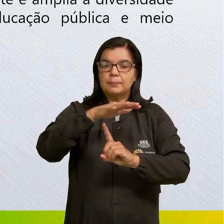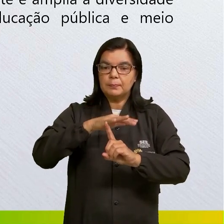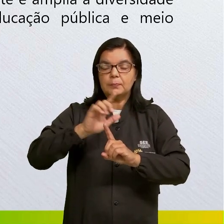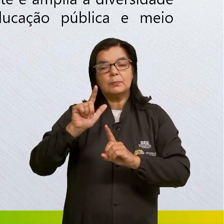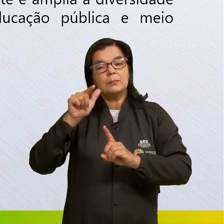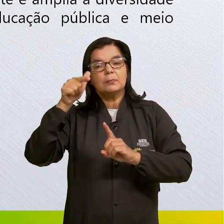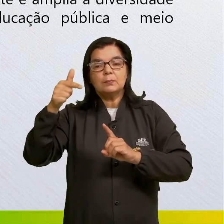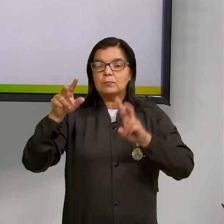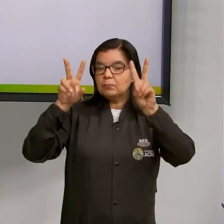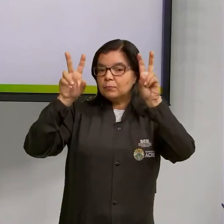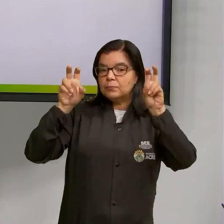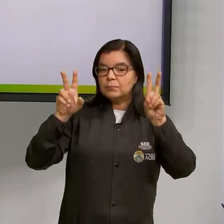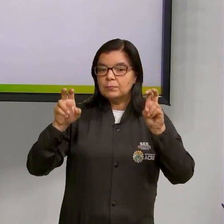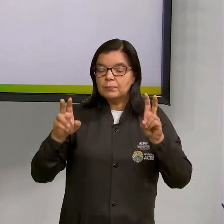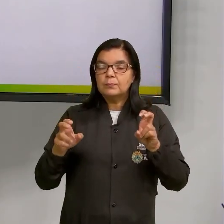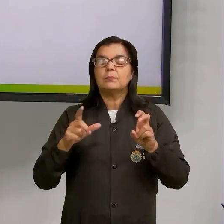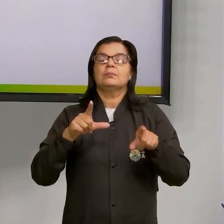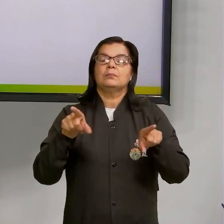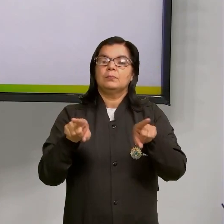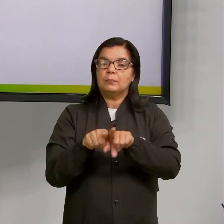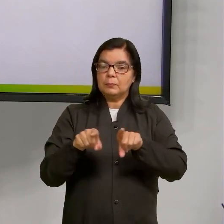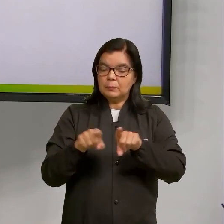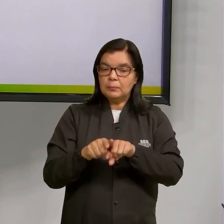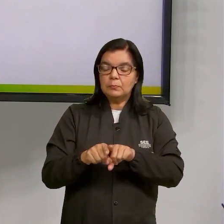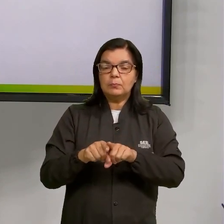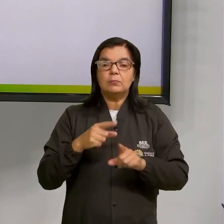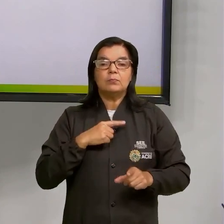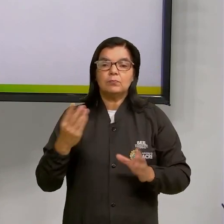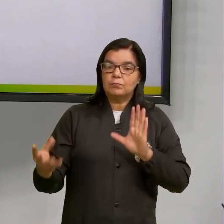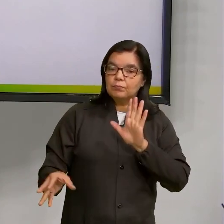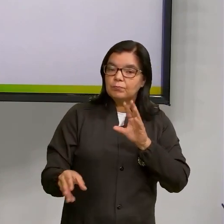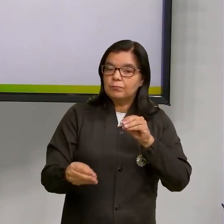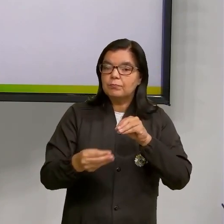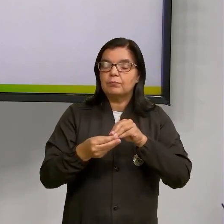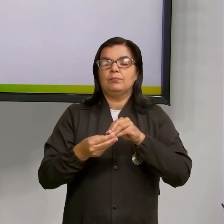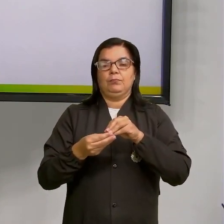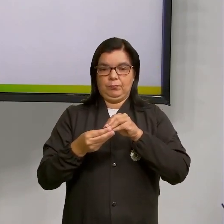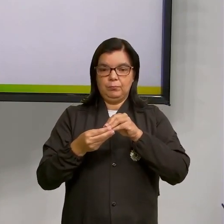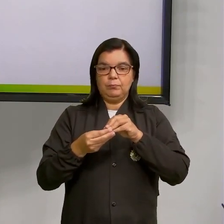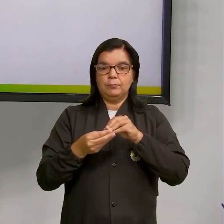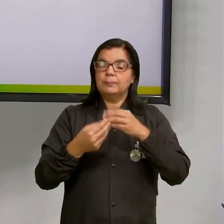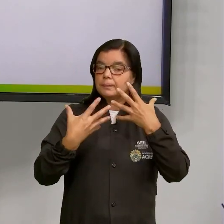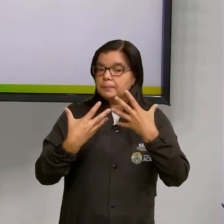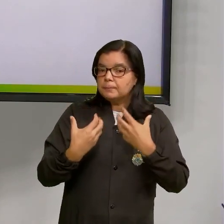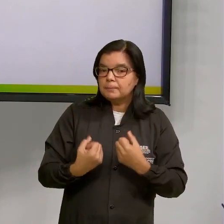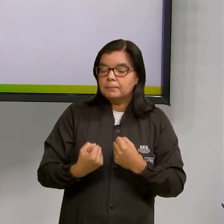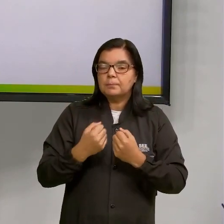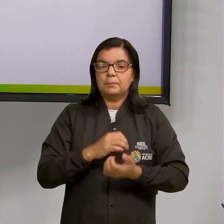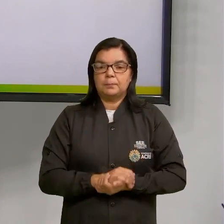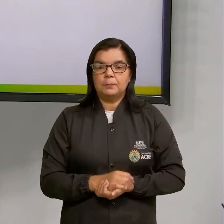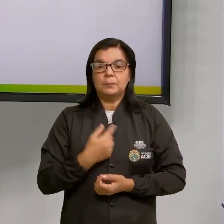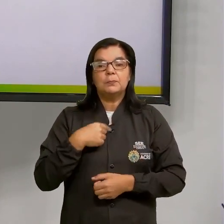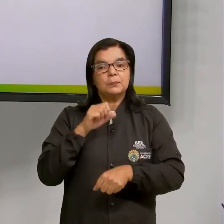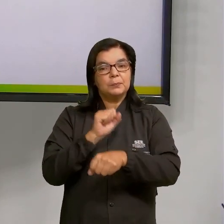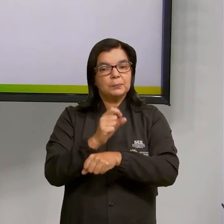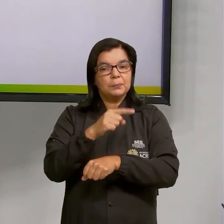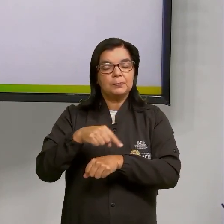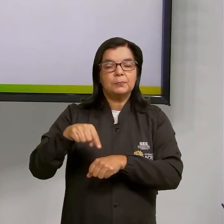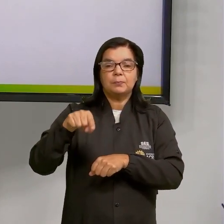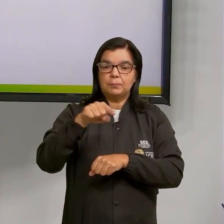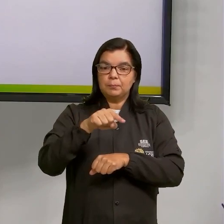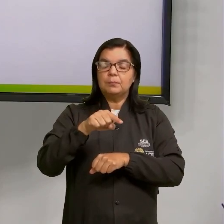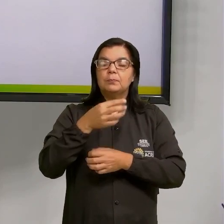dentre outras temáticas que, no caso, acabam sendo, digamos assim, pertinentes. Eu espero que todos